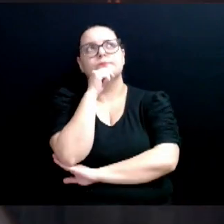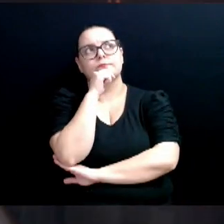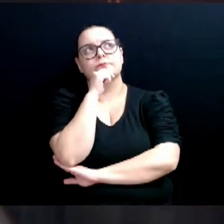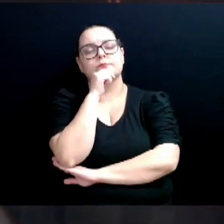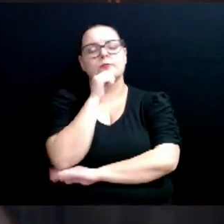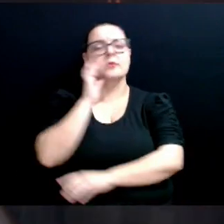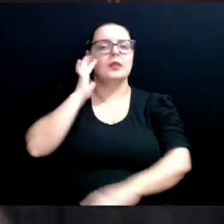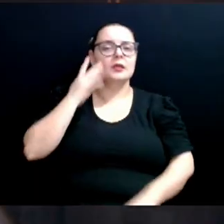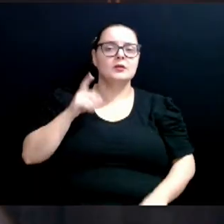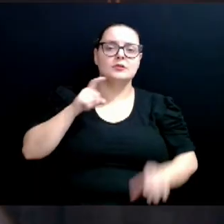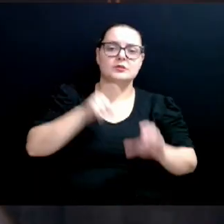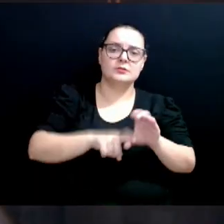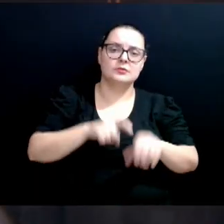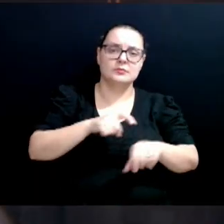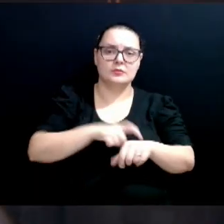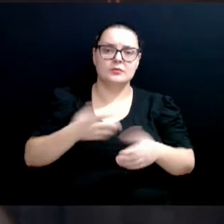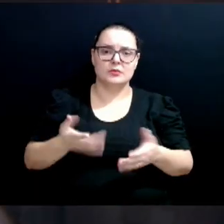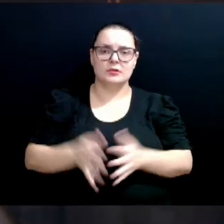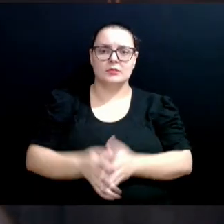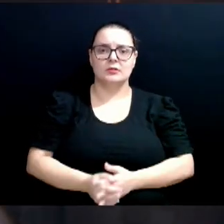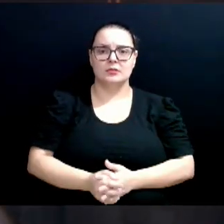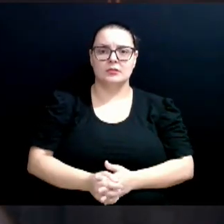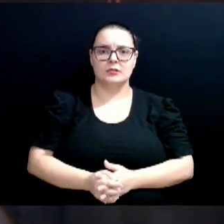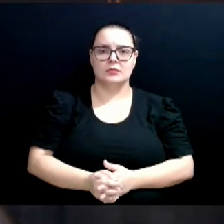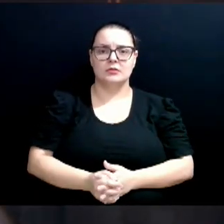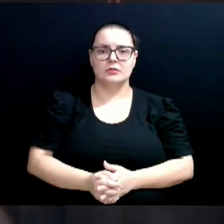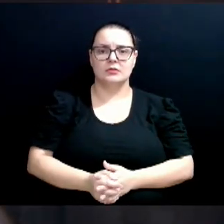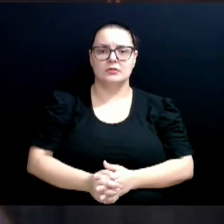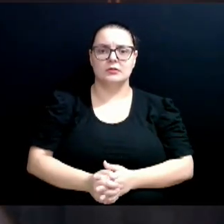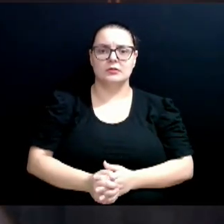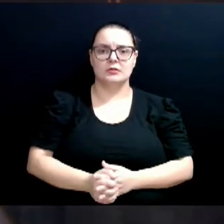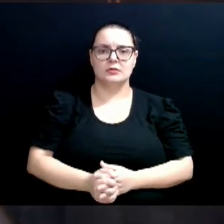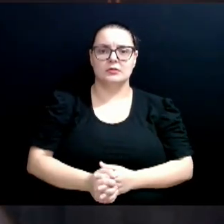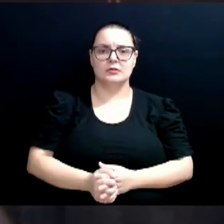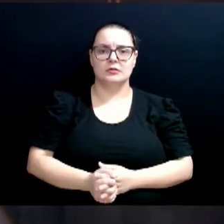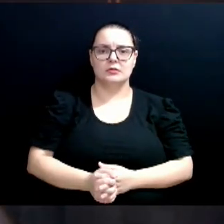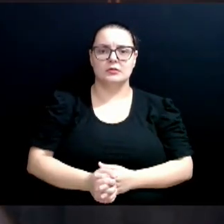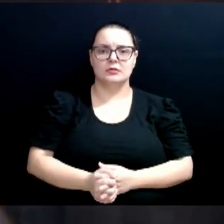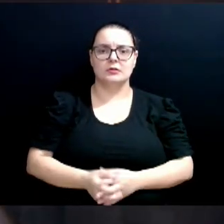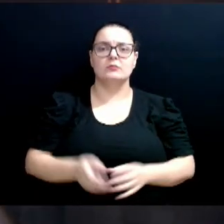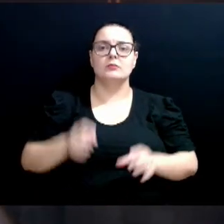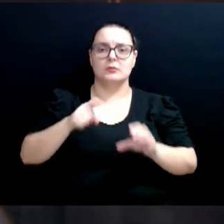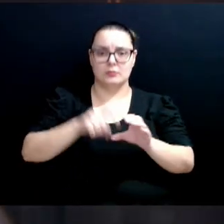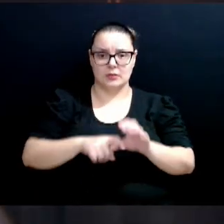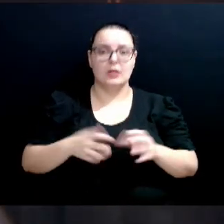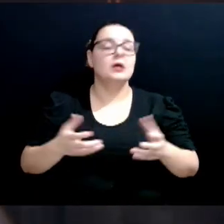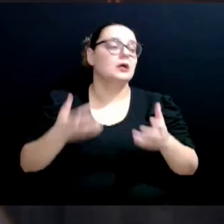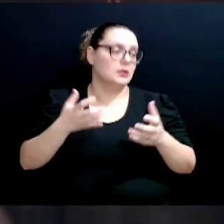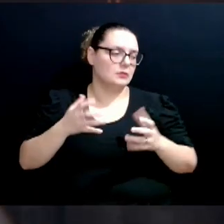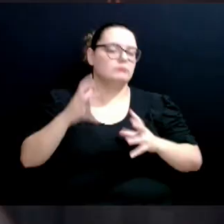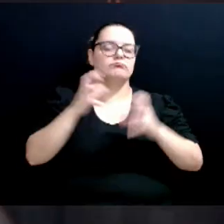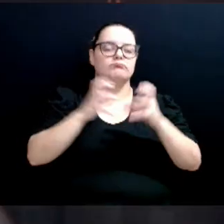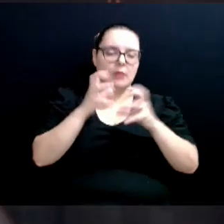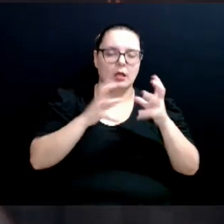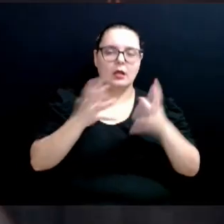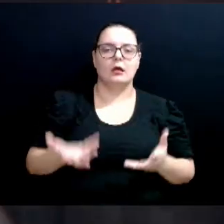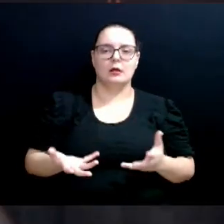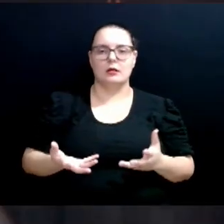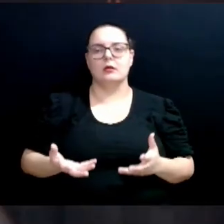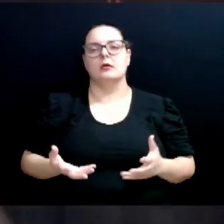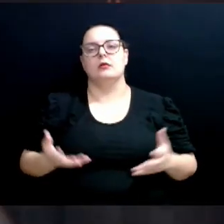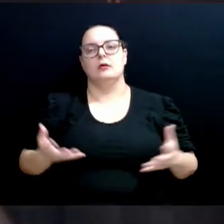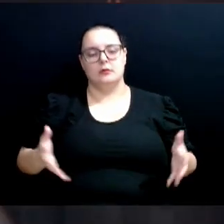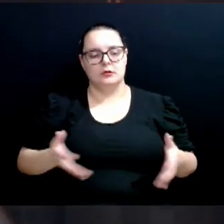situação, né. Dependendo, uma situação que a pessoa quer uma briga, né, Aham. ela vai estimulando, ela